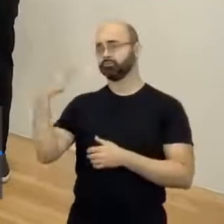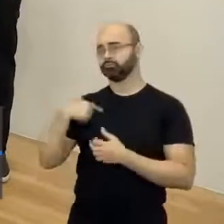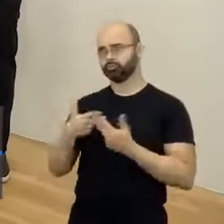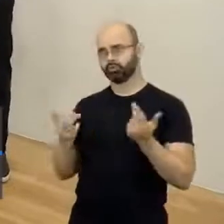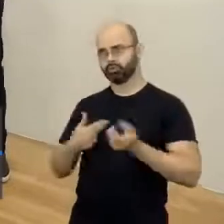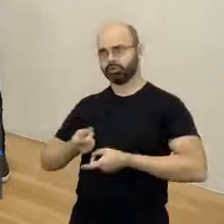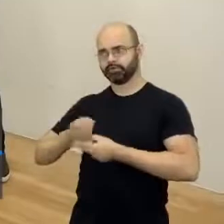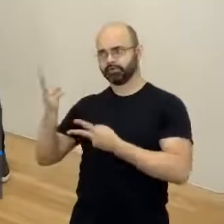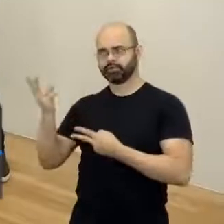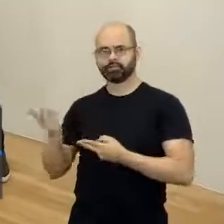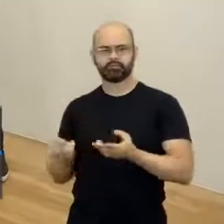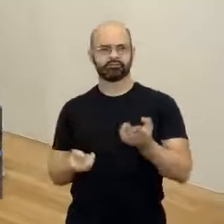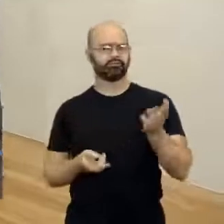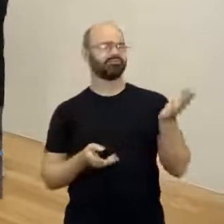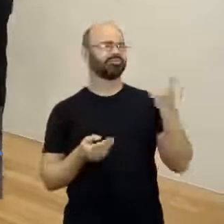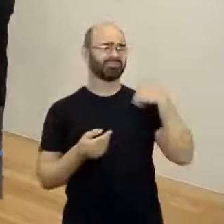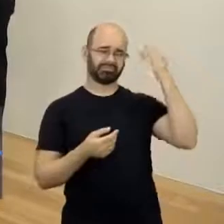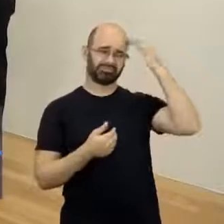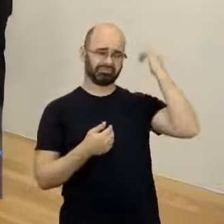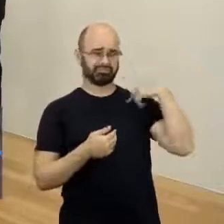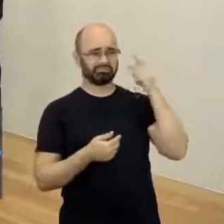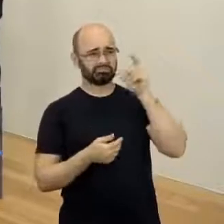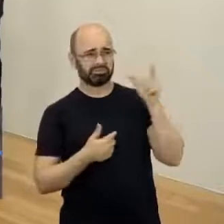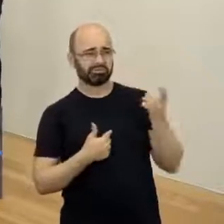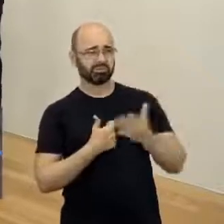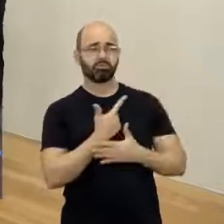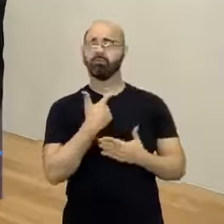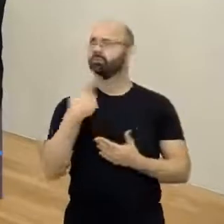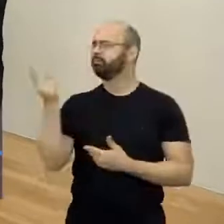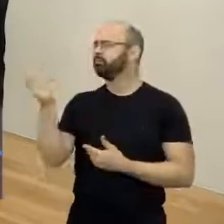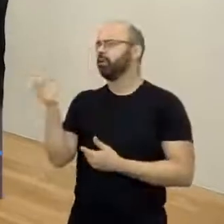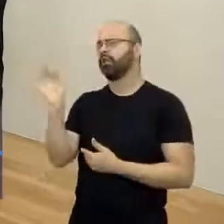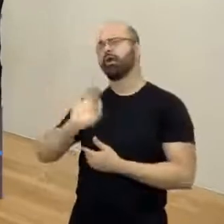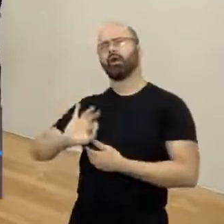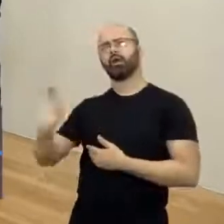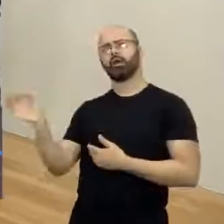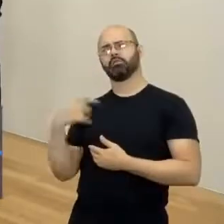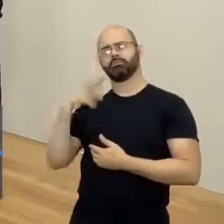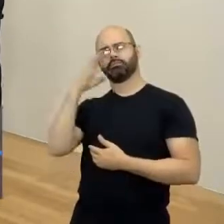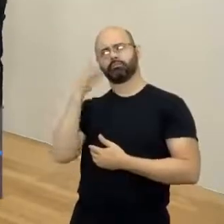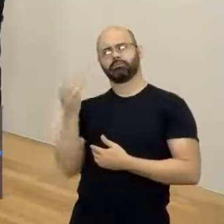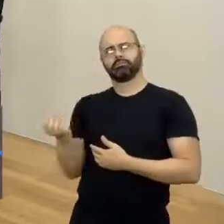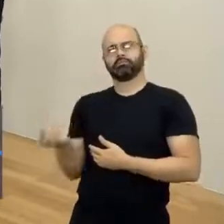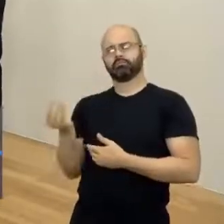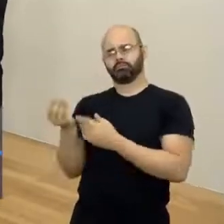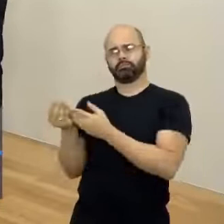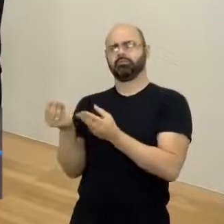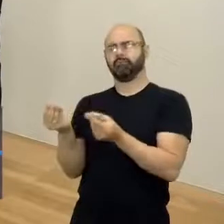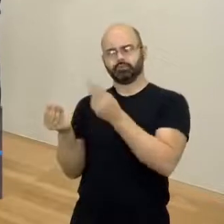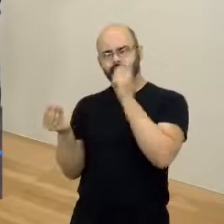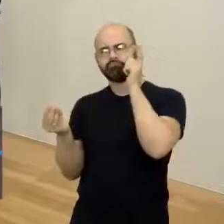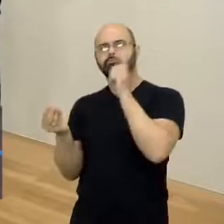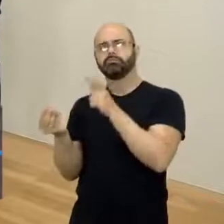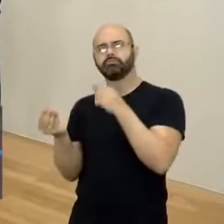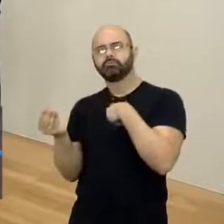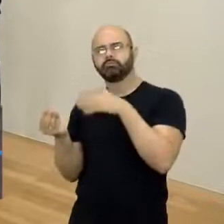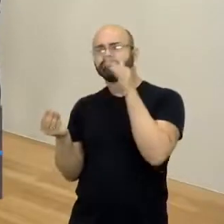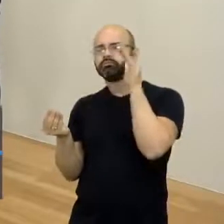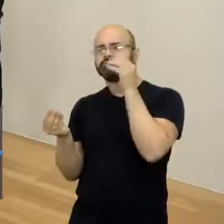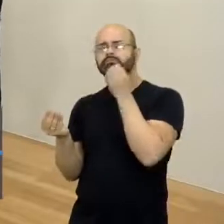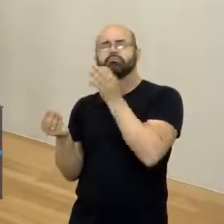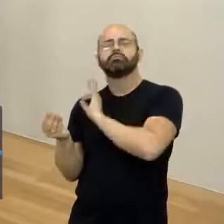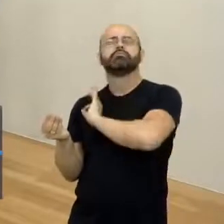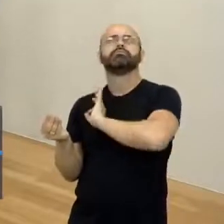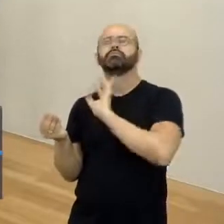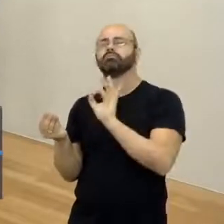vender. Uma caneta. Mas eu não sei se eu tô interessado em comprar mas agora. Mas é uma caneta incrível, essa caneta vai ser incrível. É uma caneta incrível.